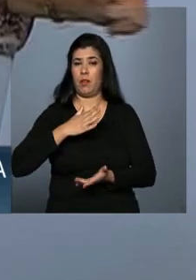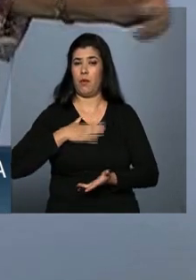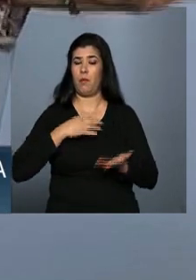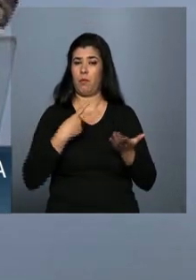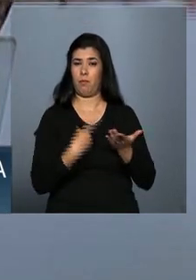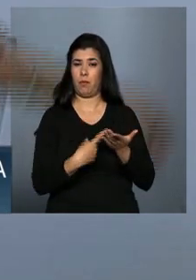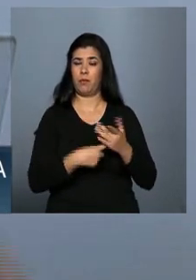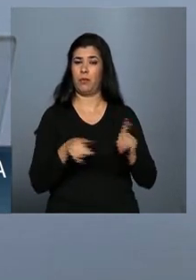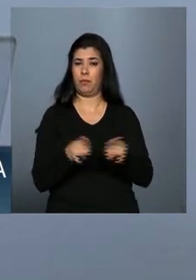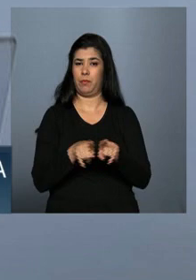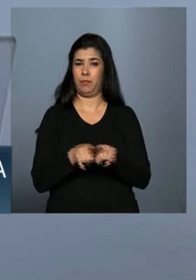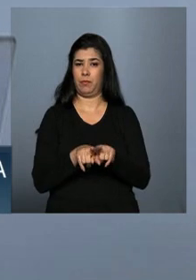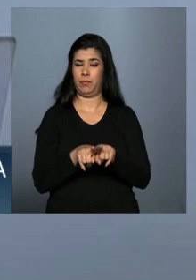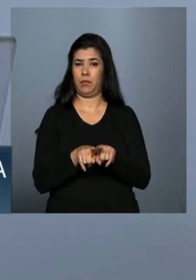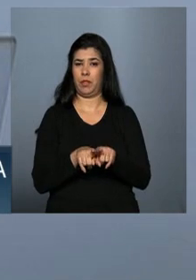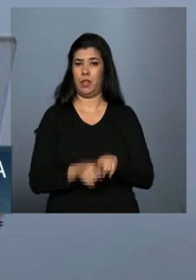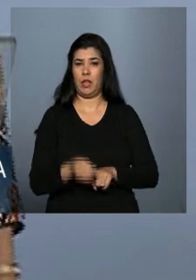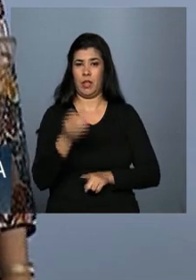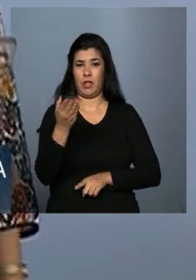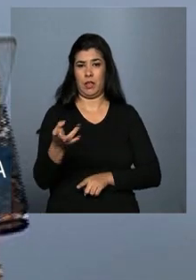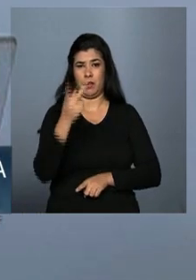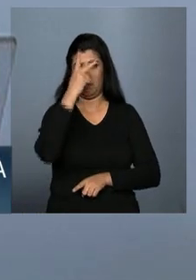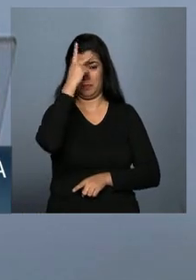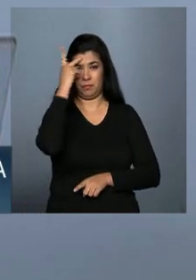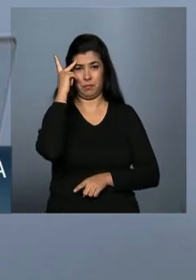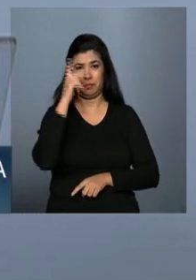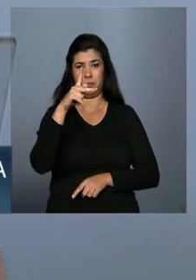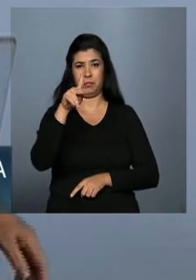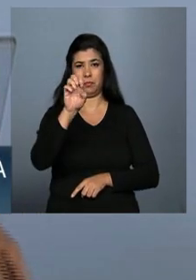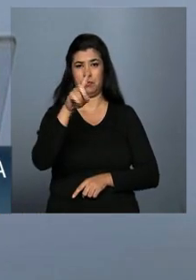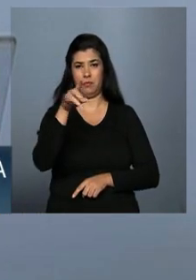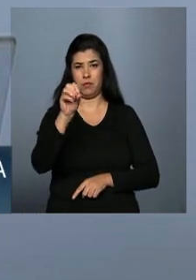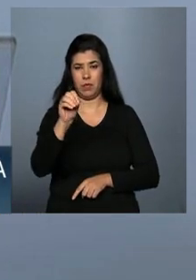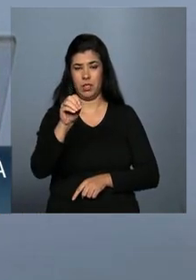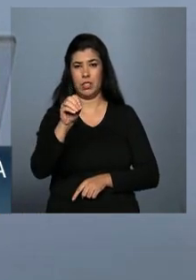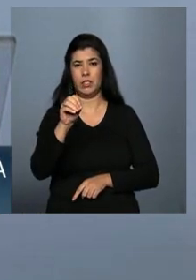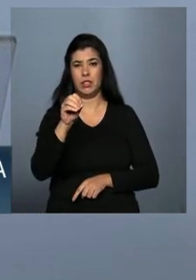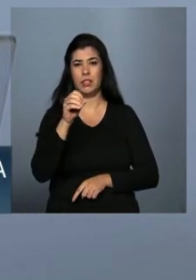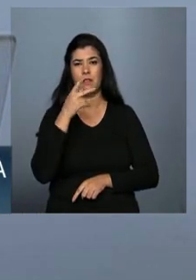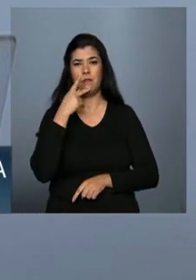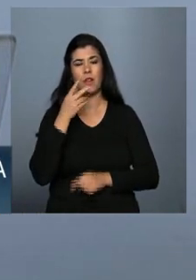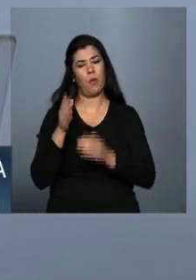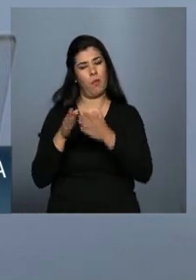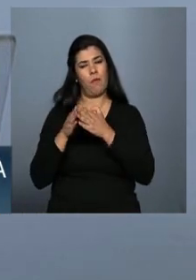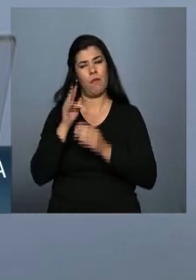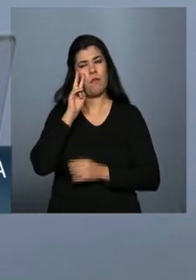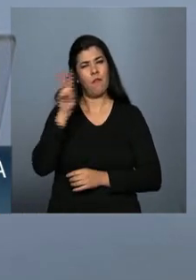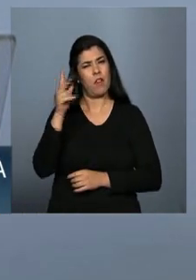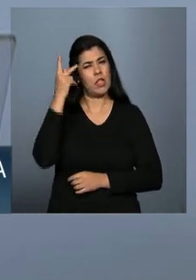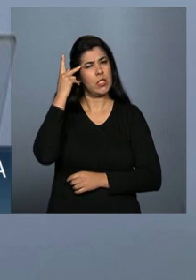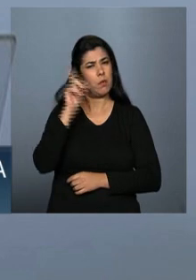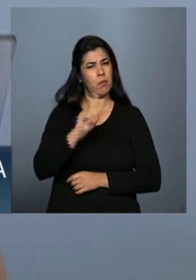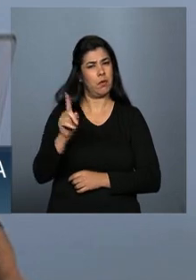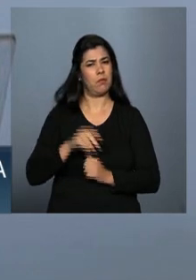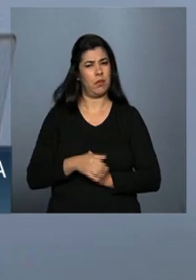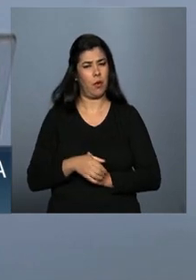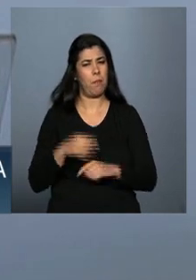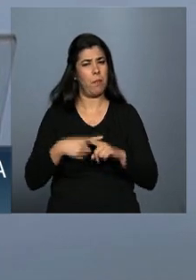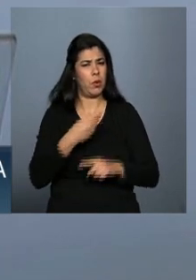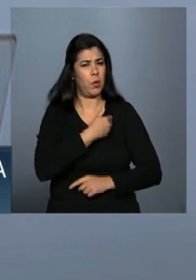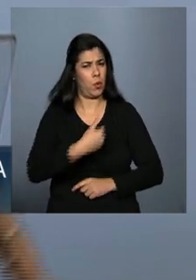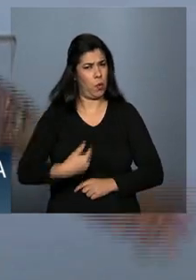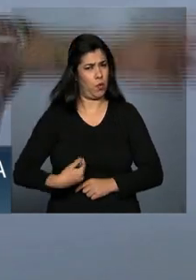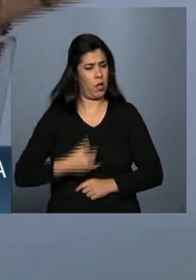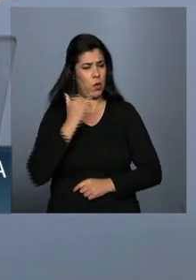compromisso. O Pezão pediu para o Kassab não olhar só para São Paulo. Sabe por que, que o Pezão falou isso